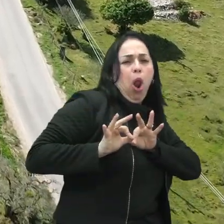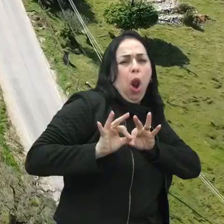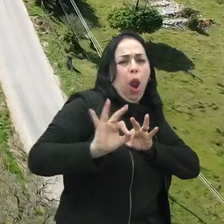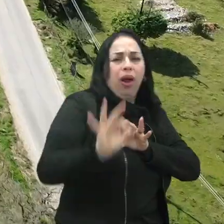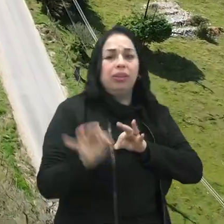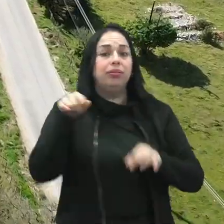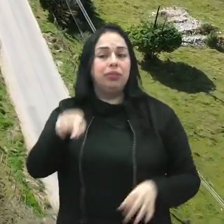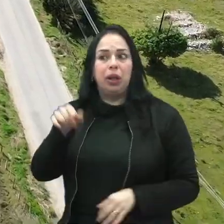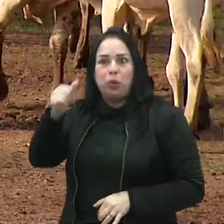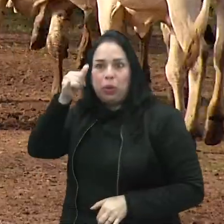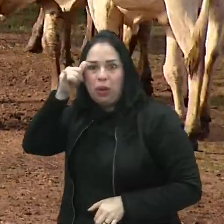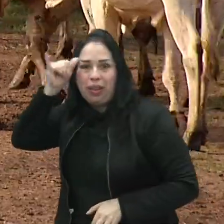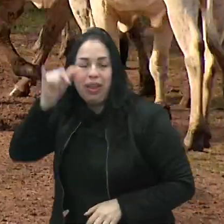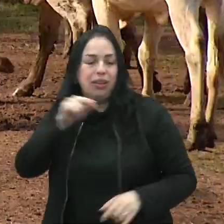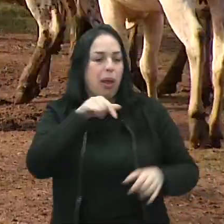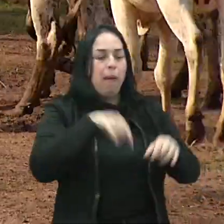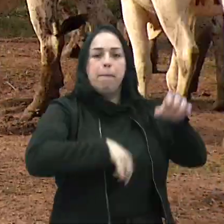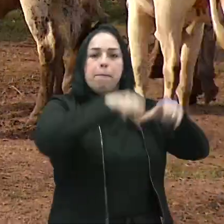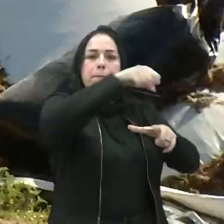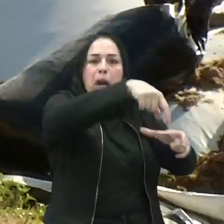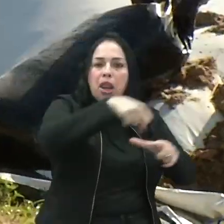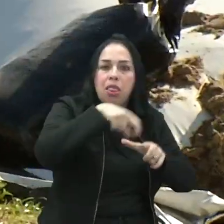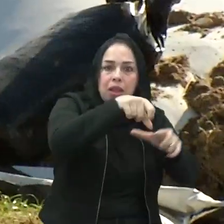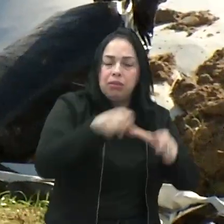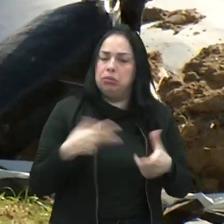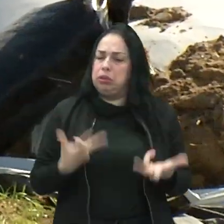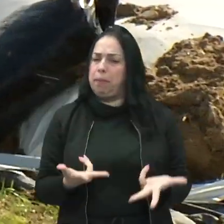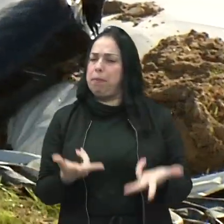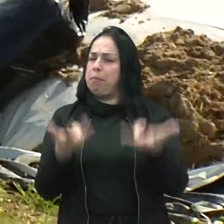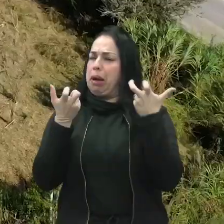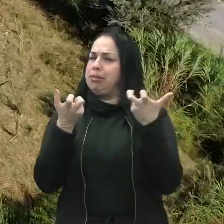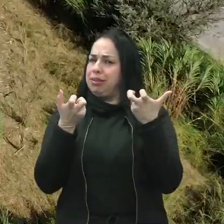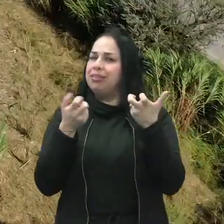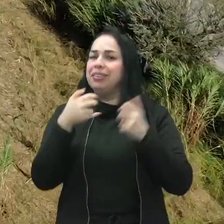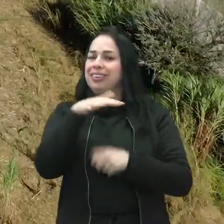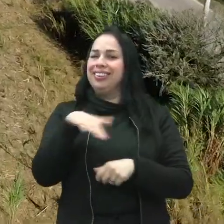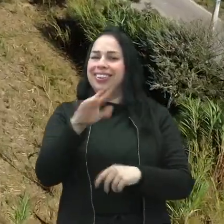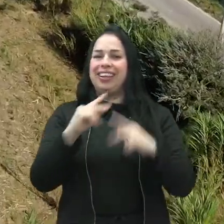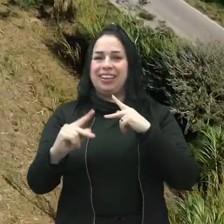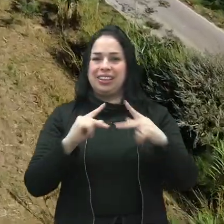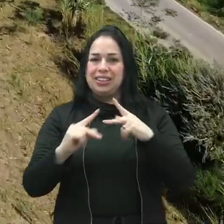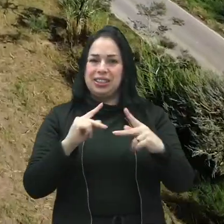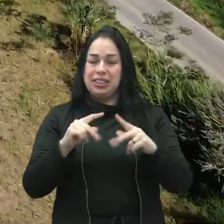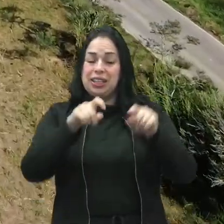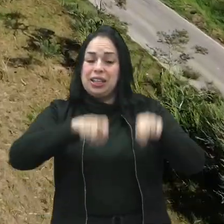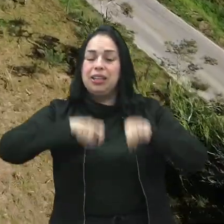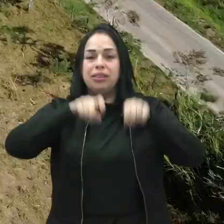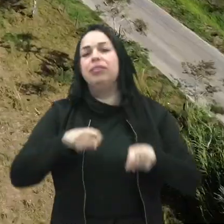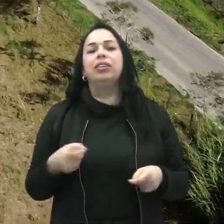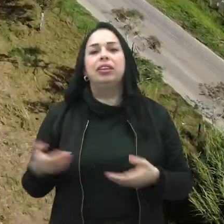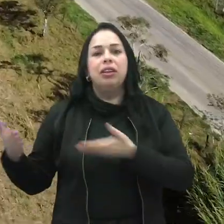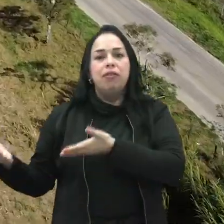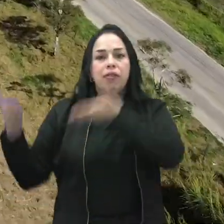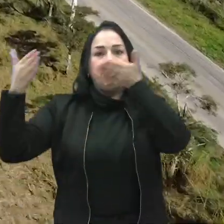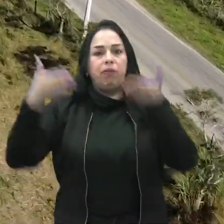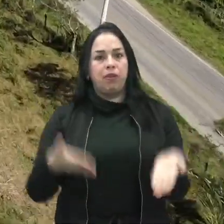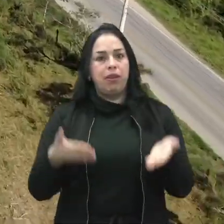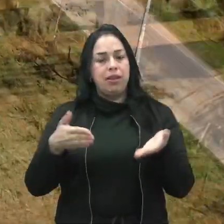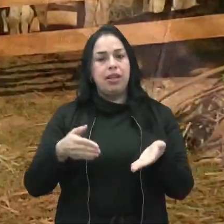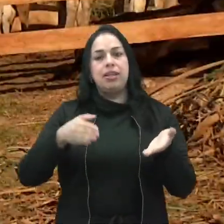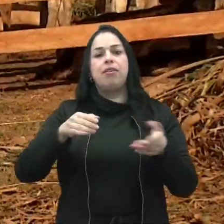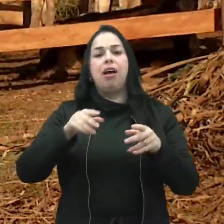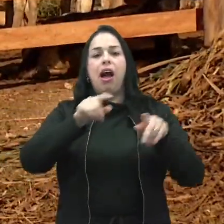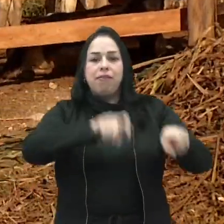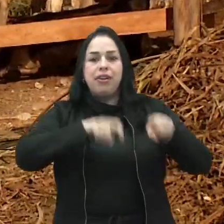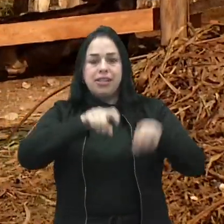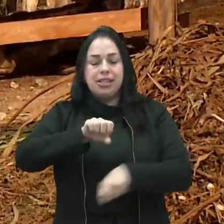a perder de vista, o rebanho no pasto, plantações. Dá para perceber que estamos na zona rural. Viemos